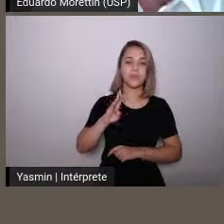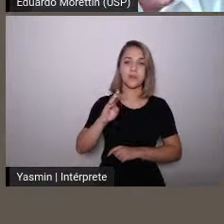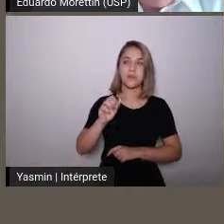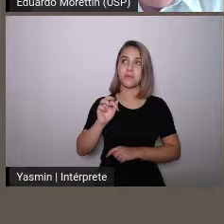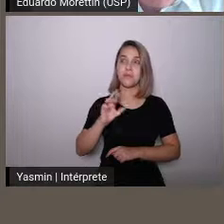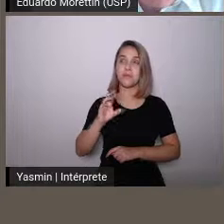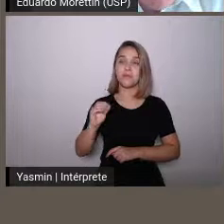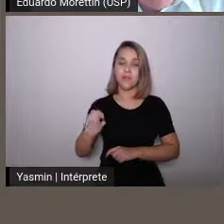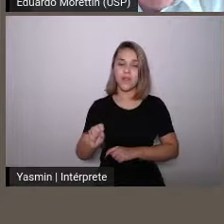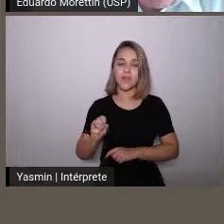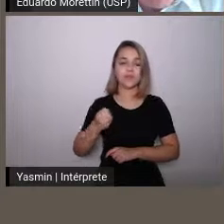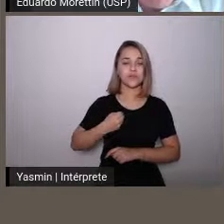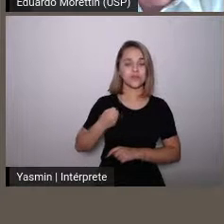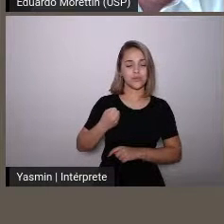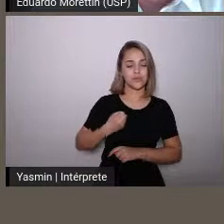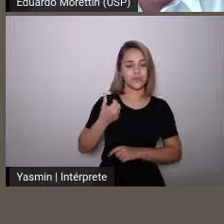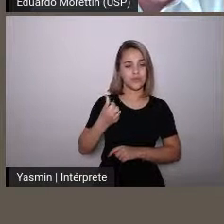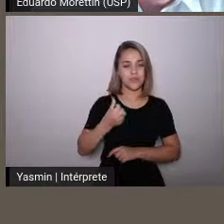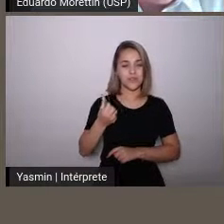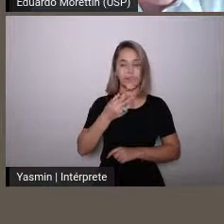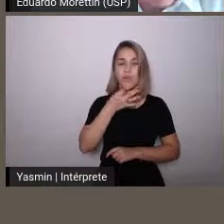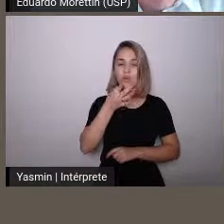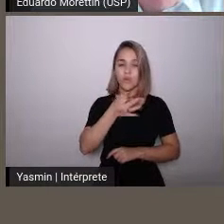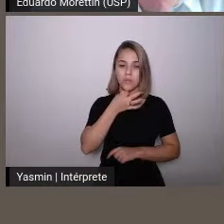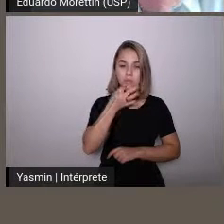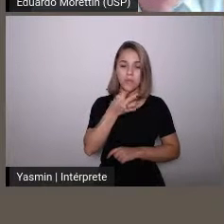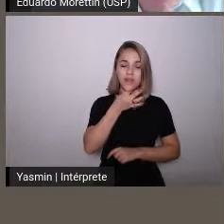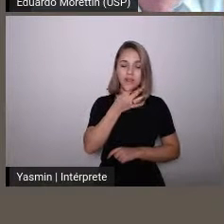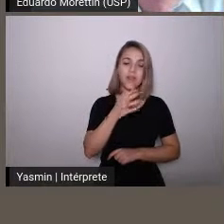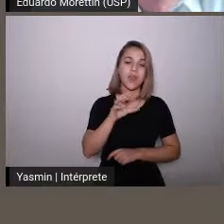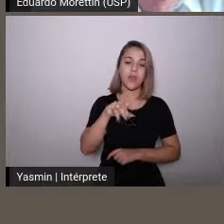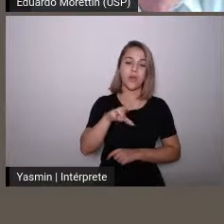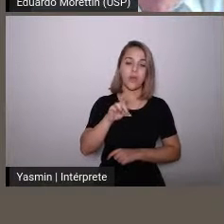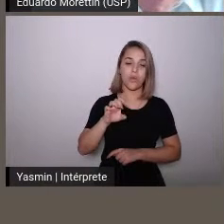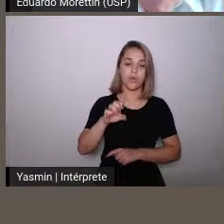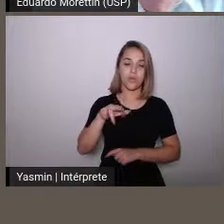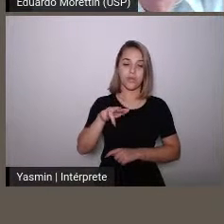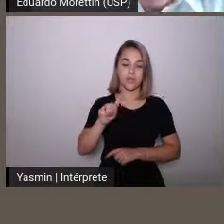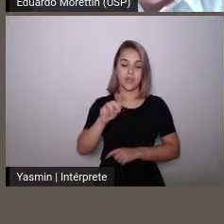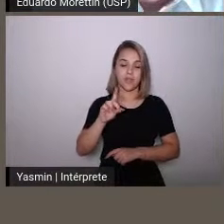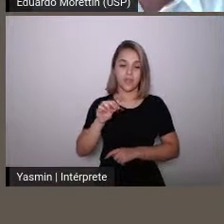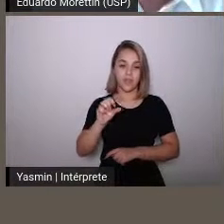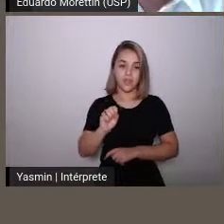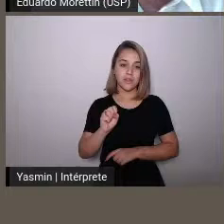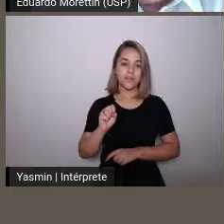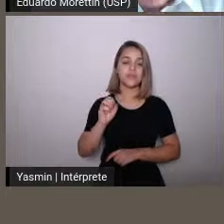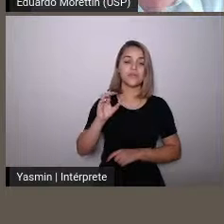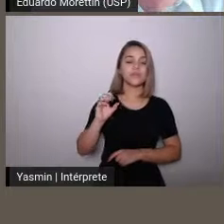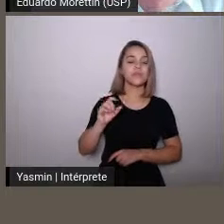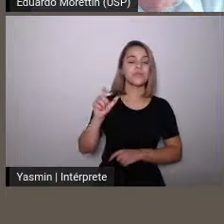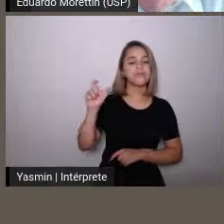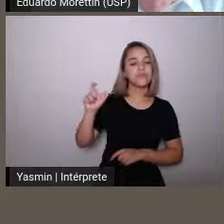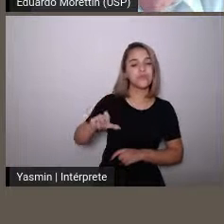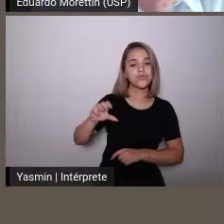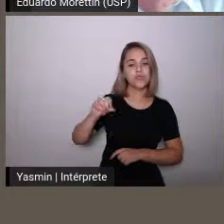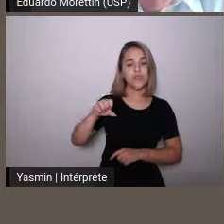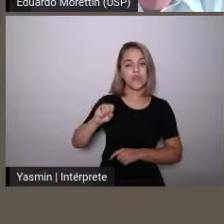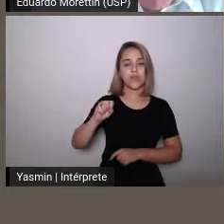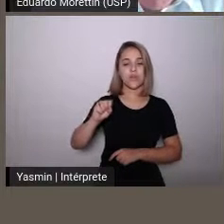de Claxon ao comentar Os Condenados de Oswald de Andrade. De maneira geral, a